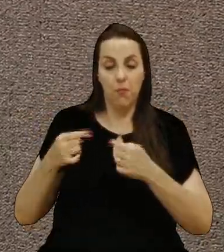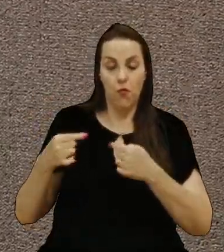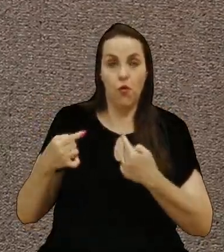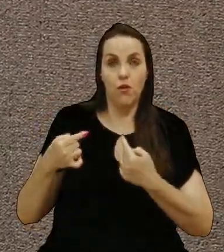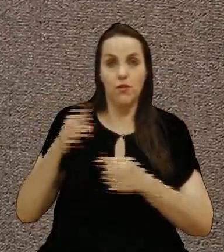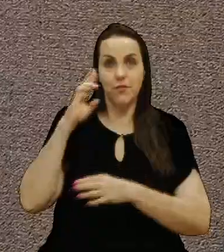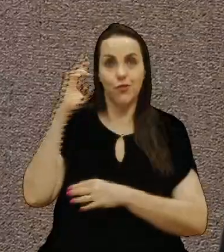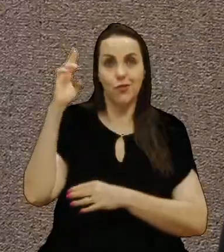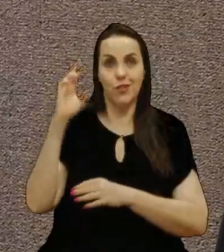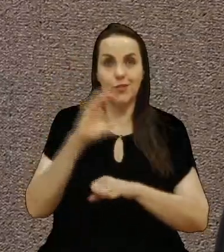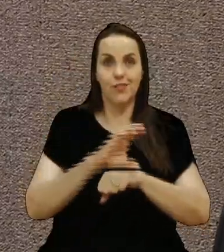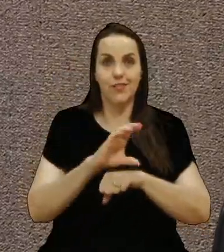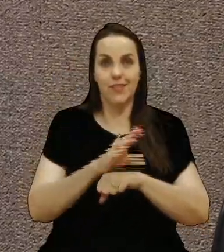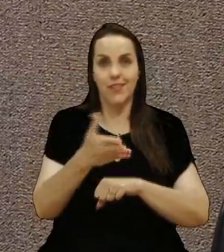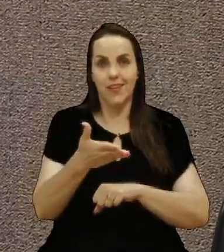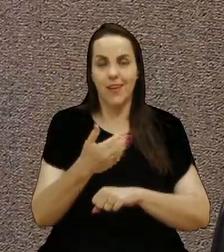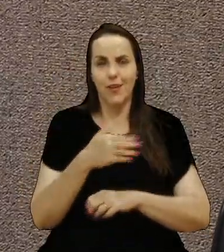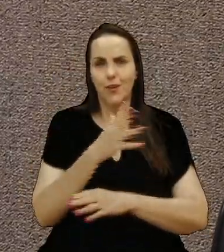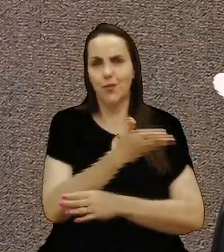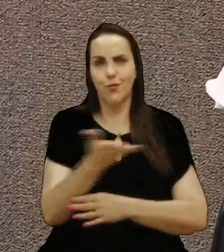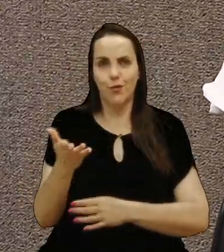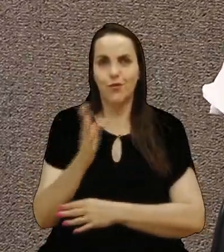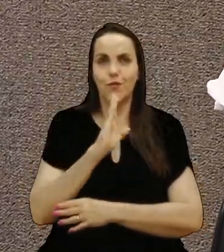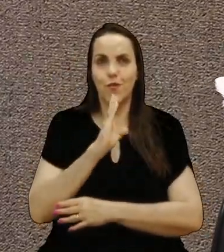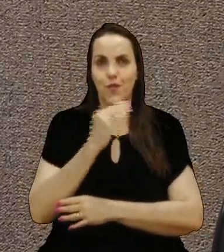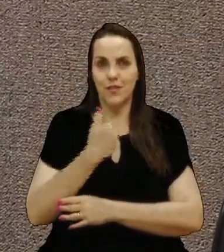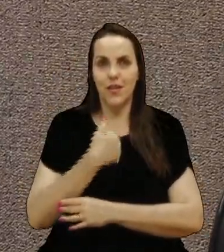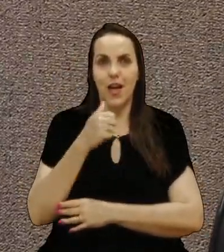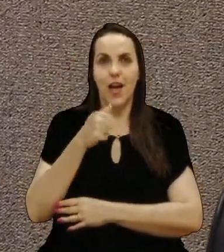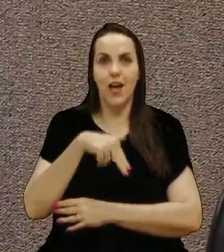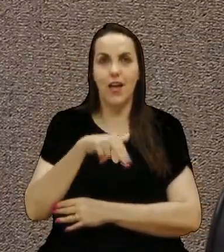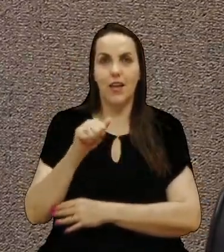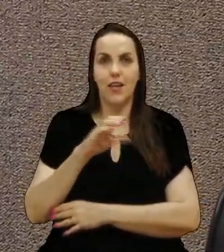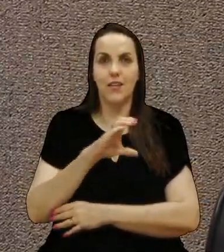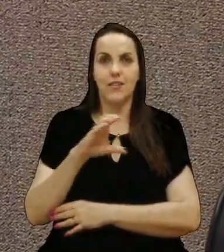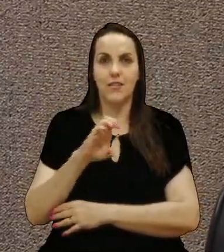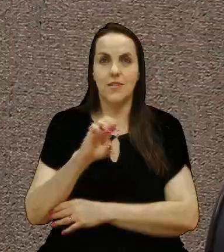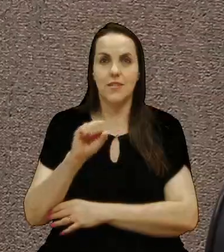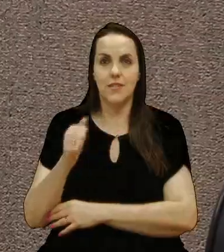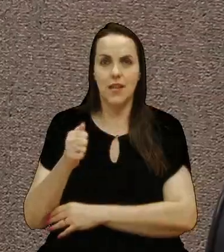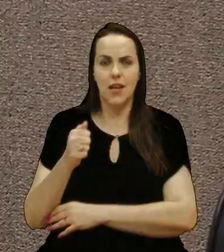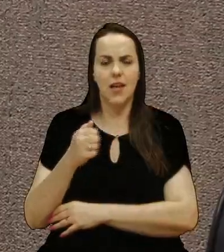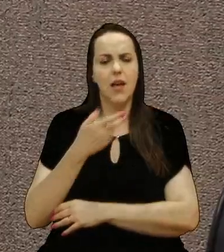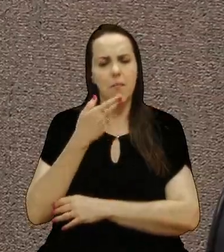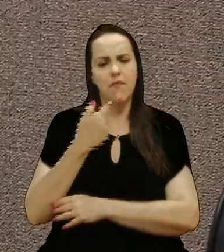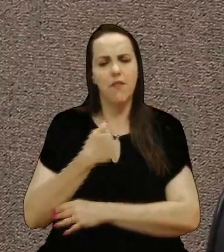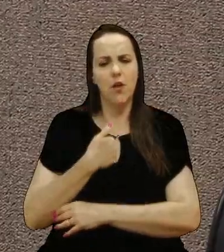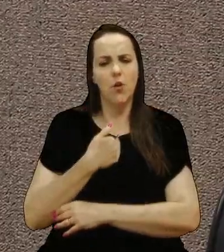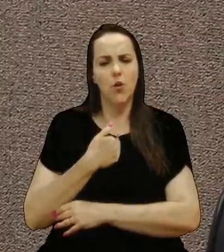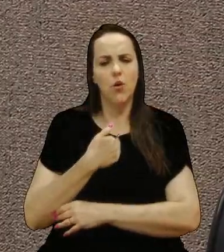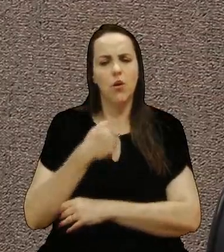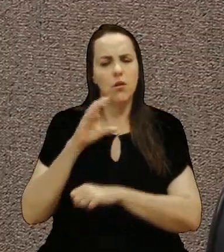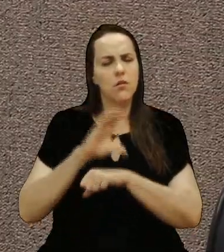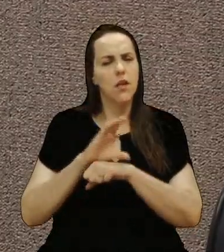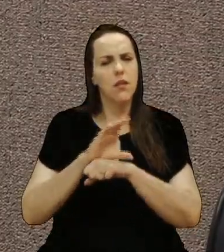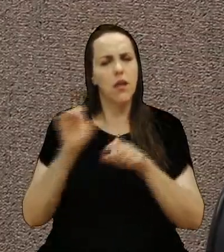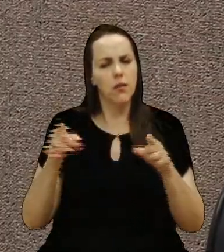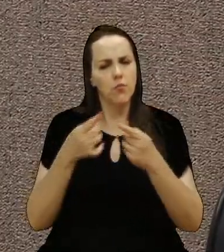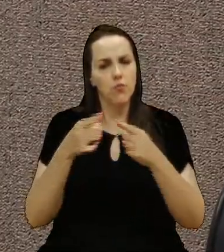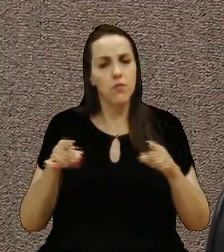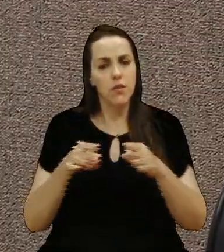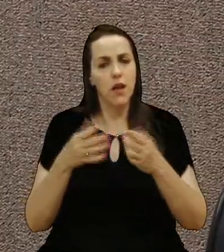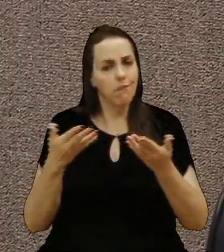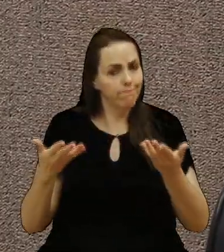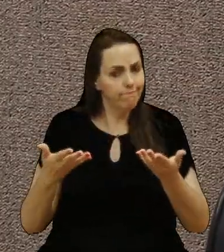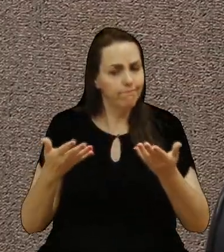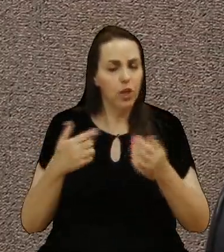CETEC, né? Todos nós aqui conhecemos, a Ana Possap César, que em algum momento ela me disse, olha, o CETEC musical, e a gente tinha acompanhado uma